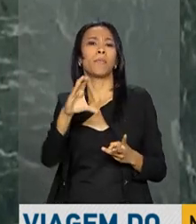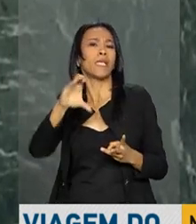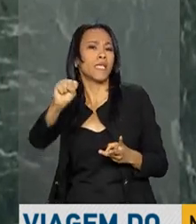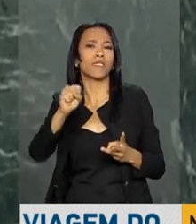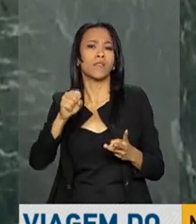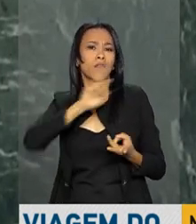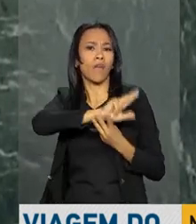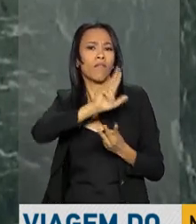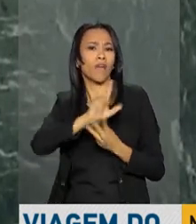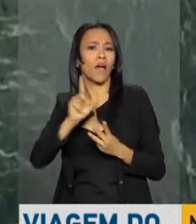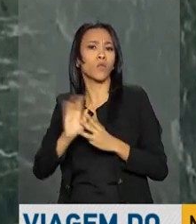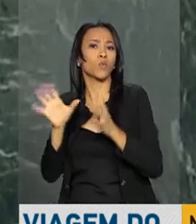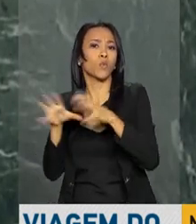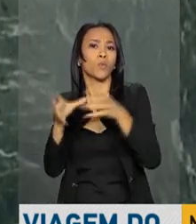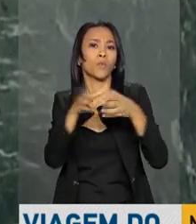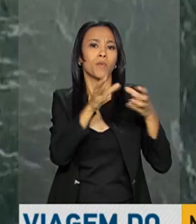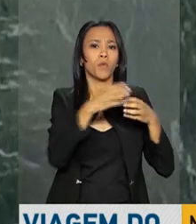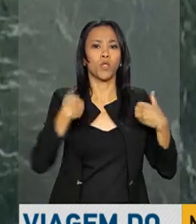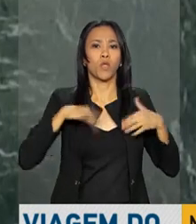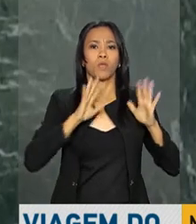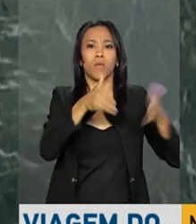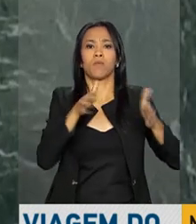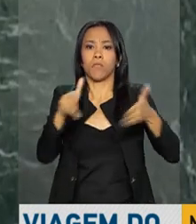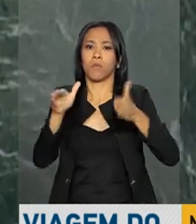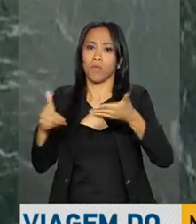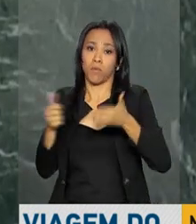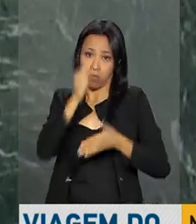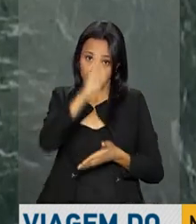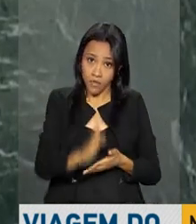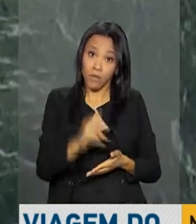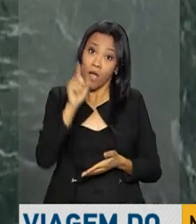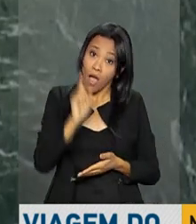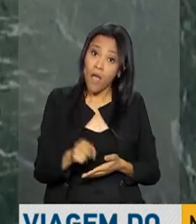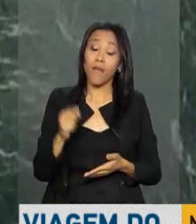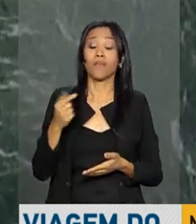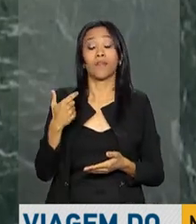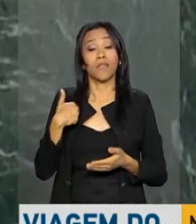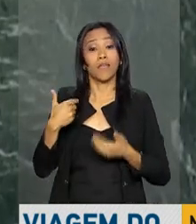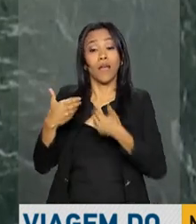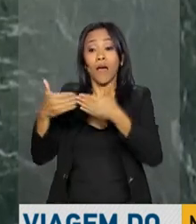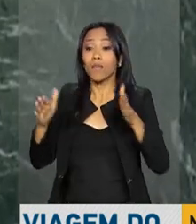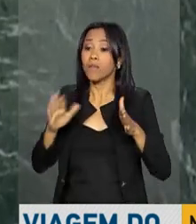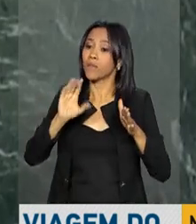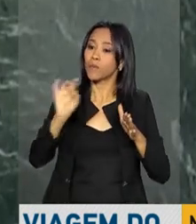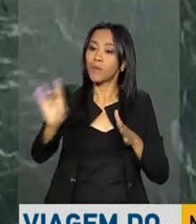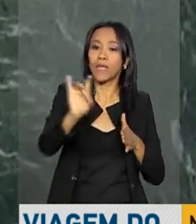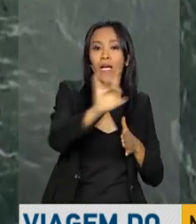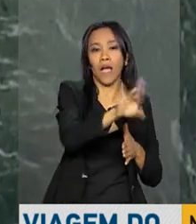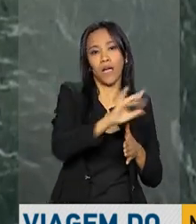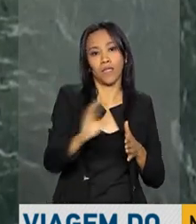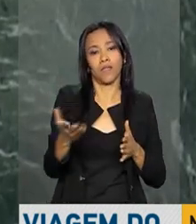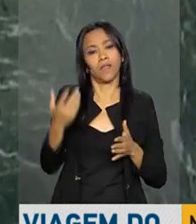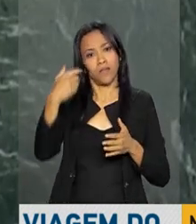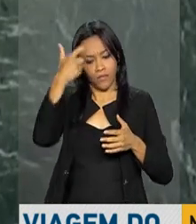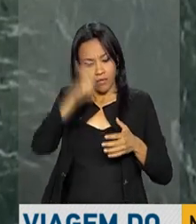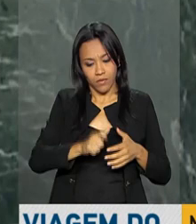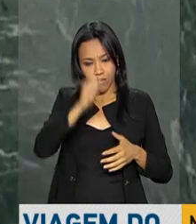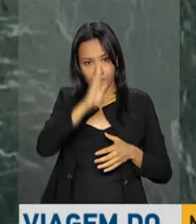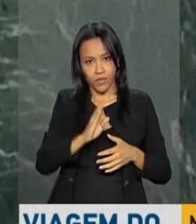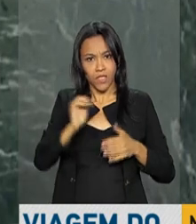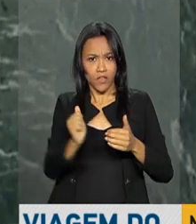participamos. É essa atitude de abertura que adotamos com cada um de nossos parceiros, na nossa região e além